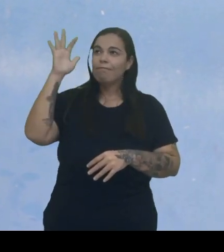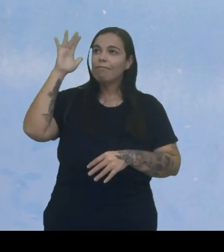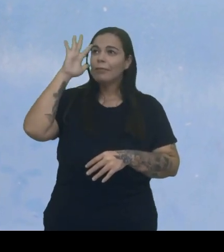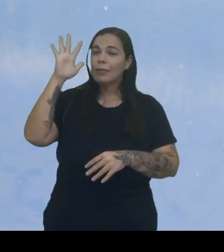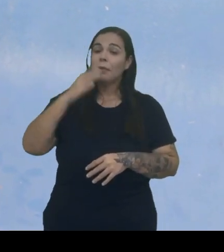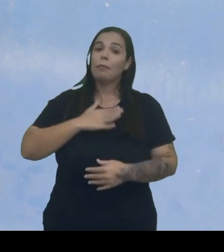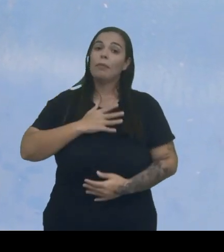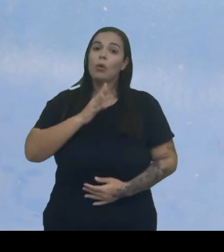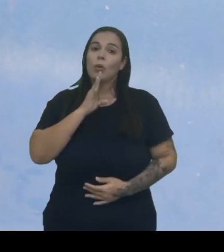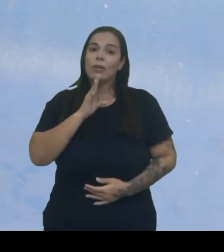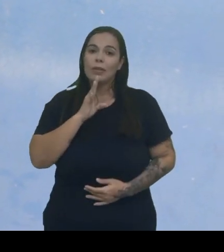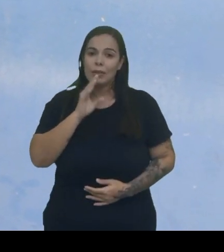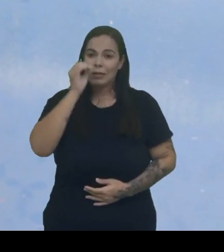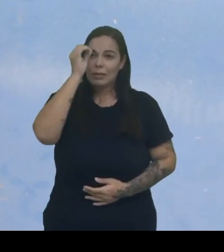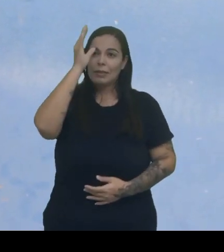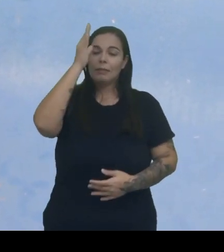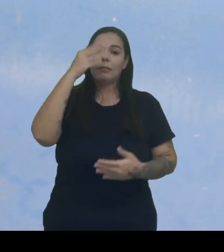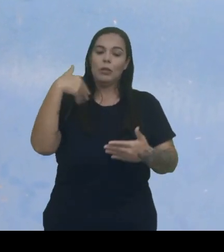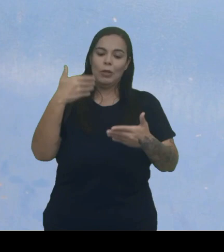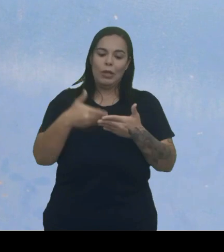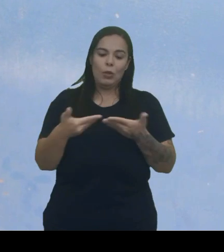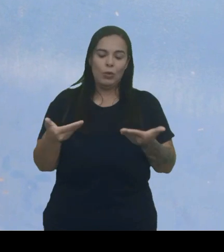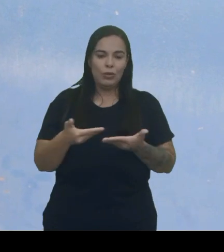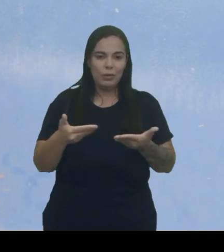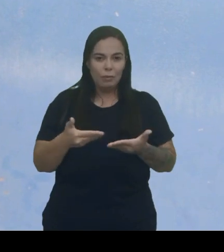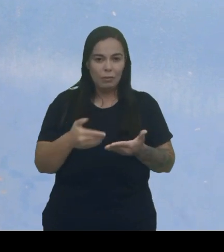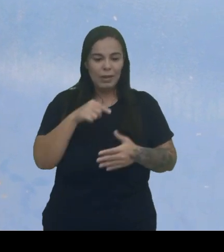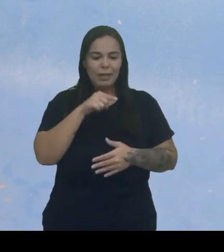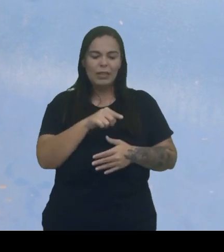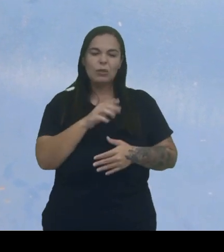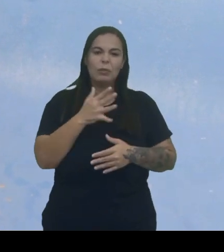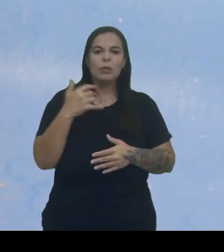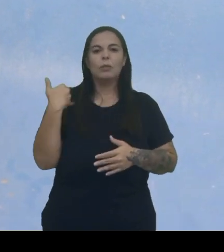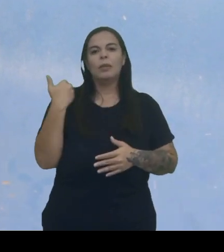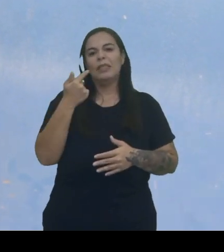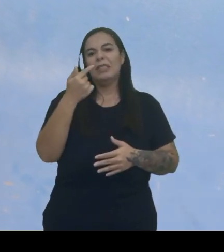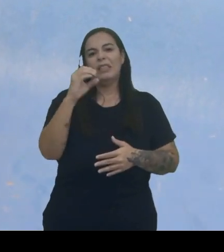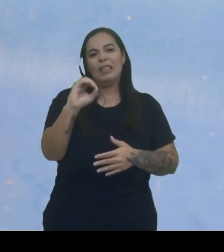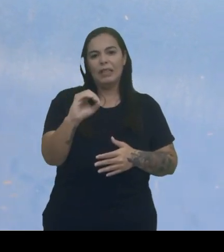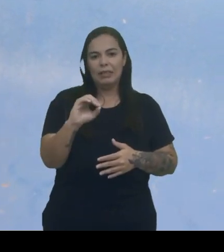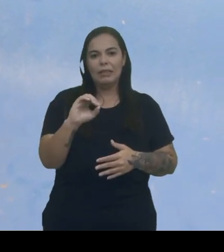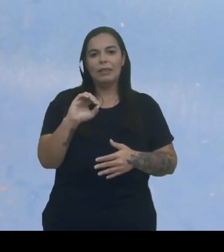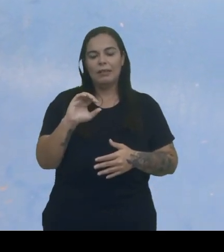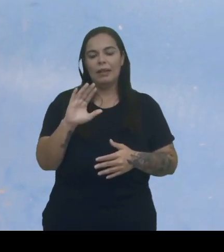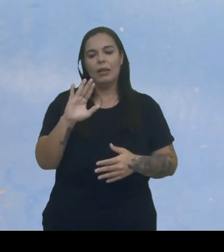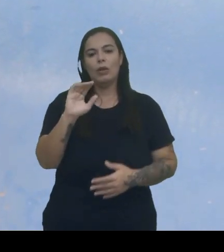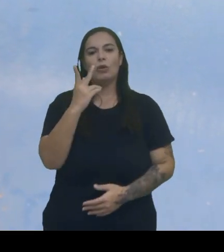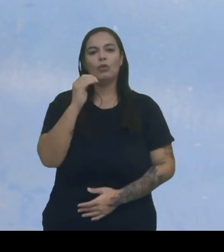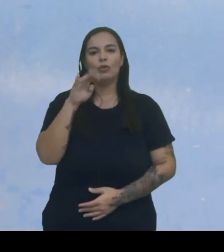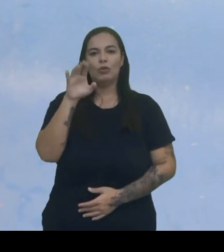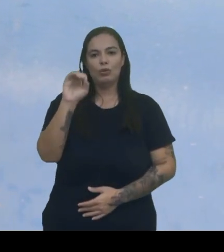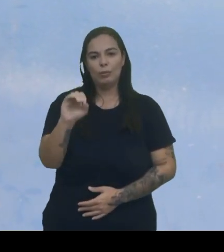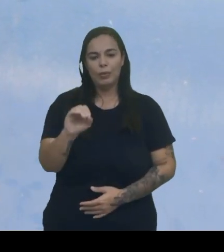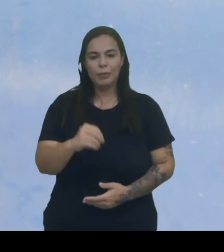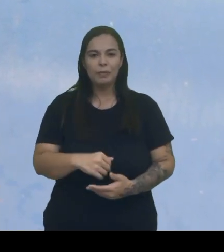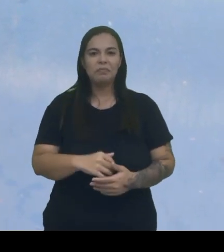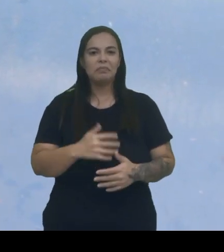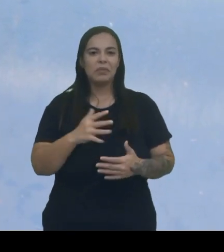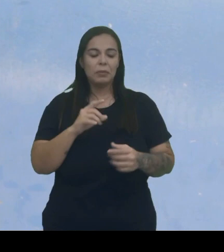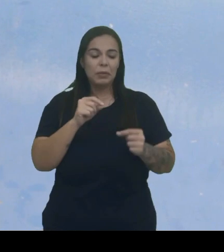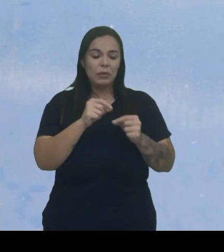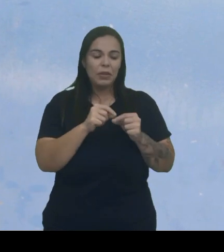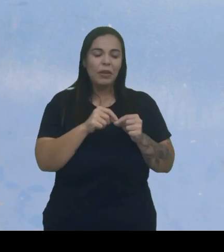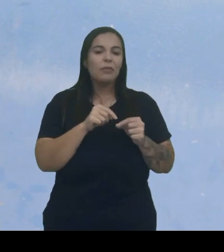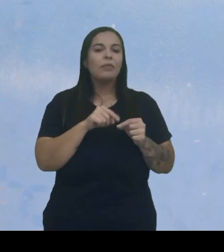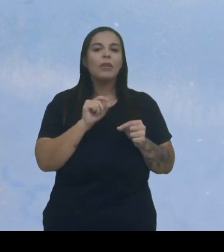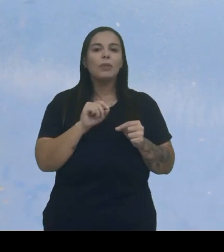meu conhecimento até agora, isso aqui tem uns 70 anos, esse chumbo que está aqui. Entendeu? Isso aqui é feito